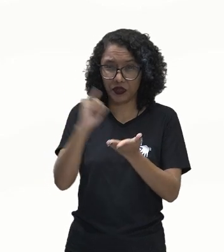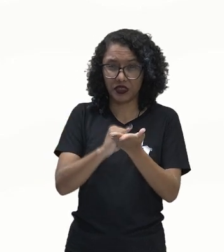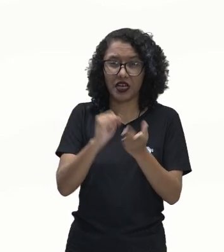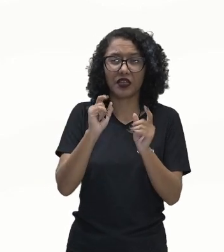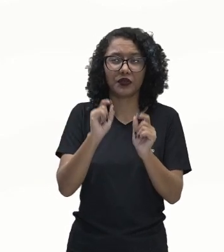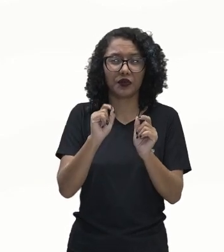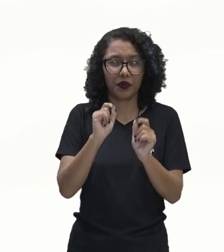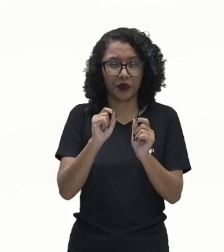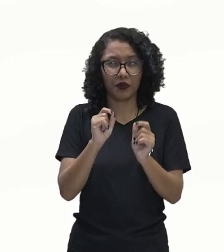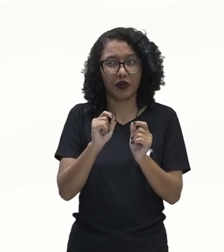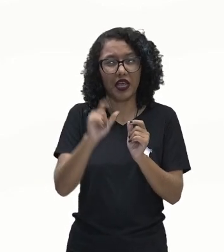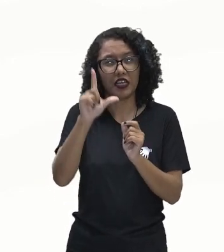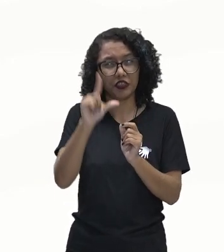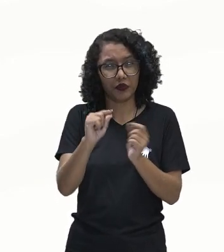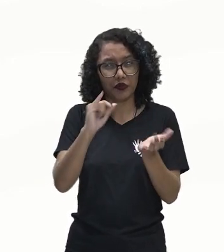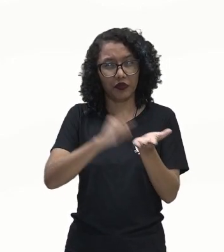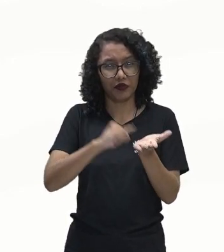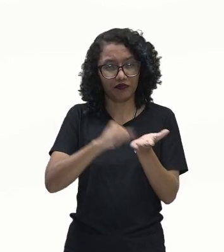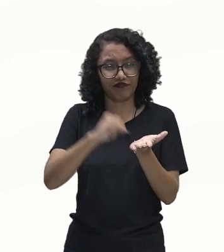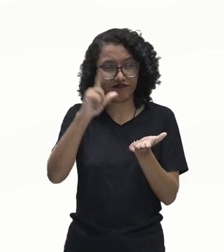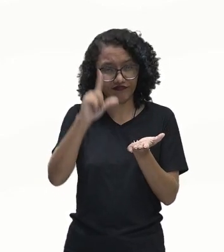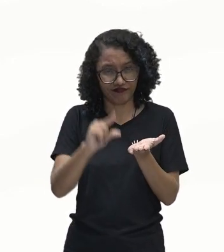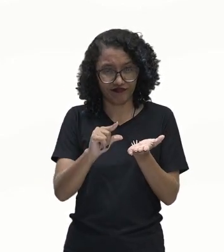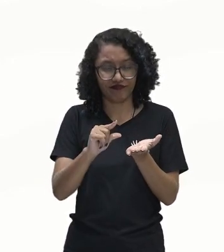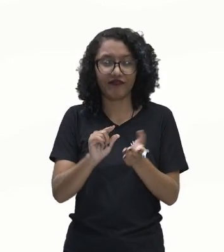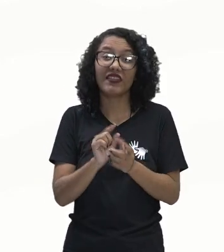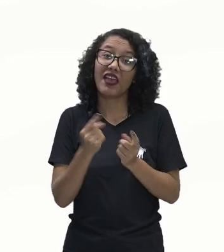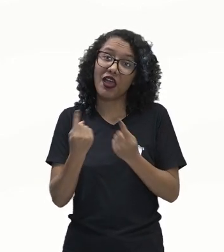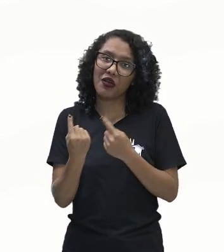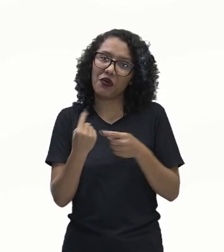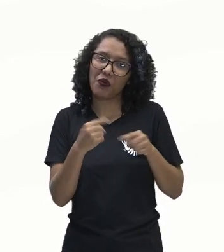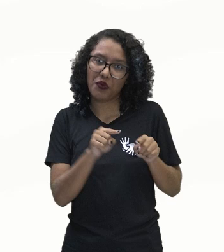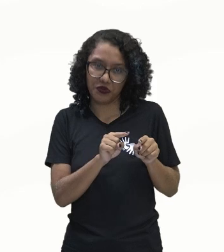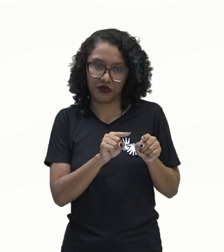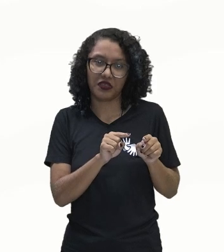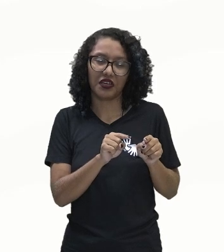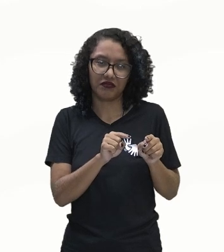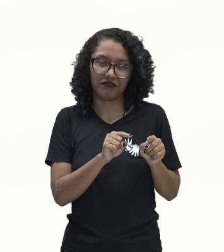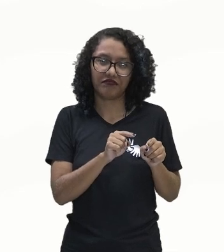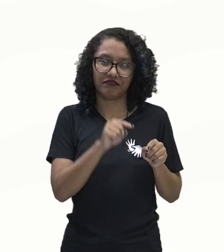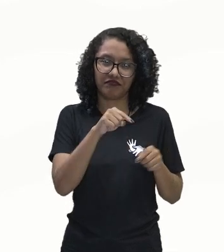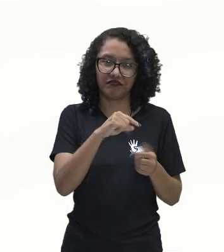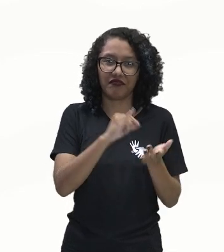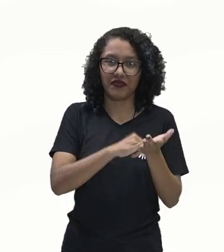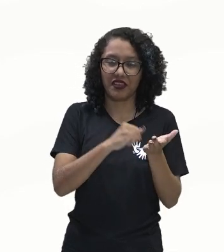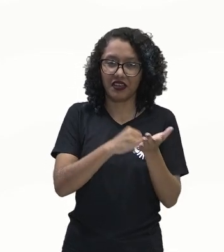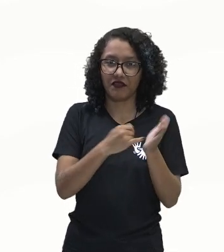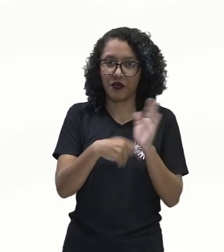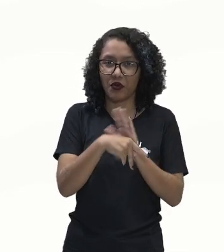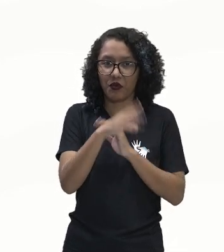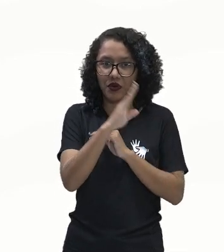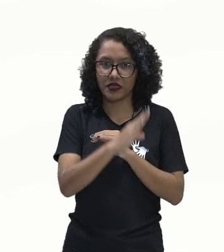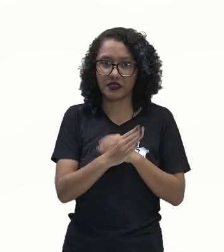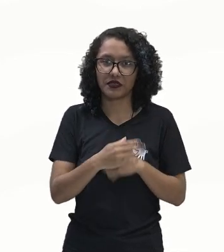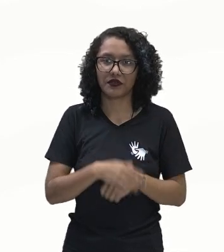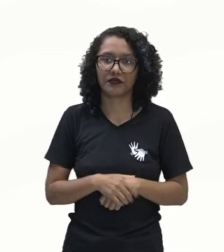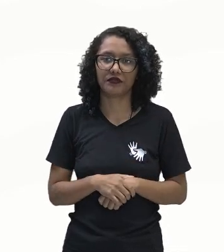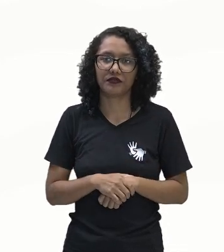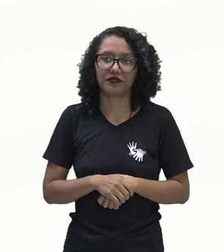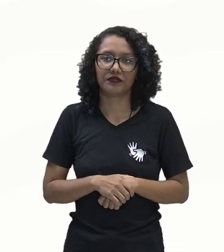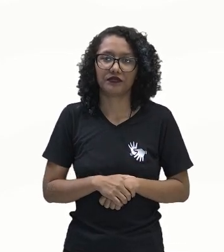a produção nacional. Então, nós trouxemos aqui para vocês uma comparação, quadro comparativo, em que